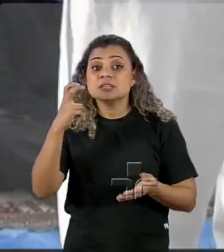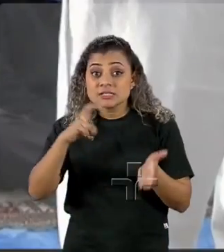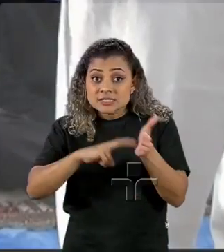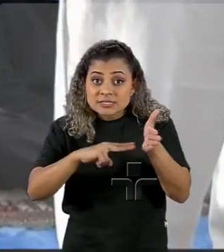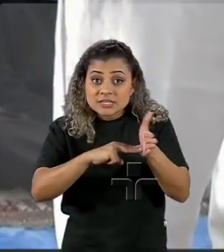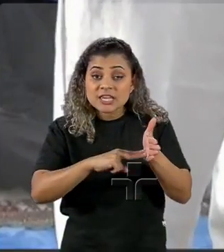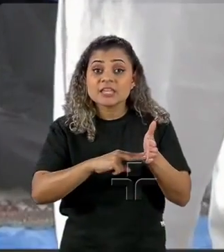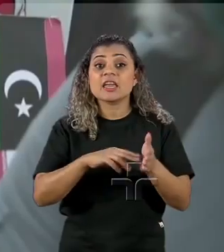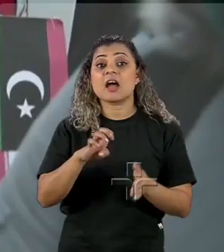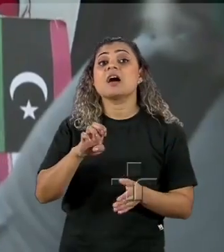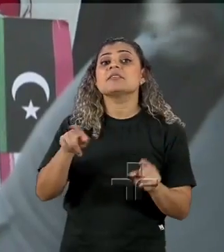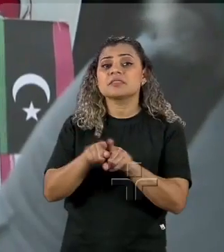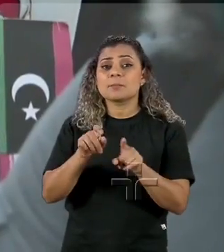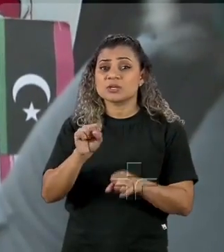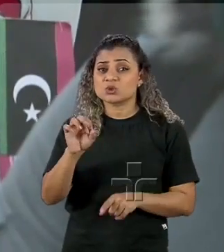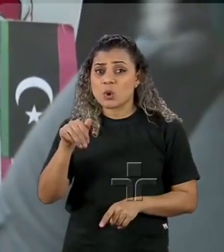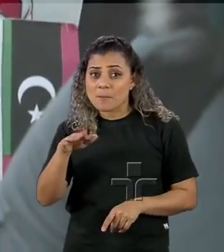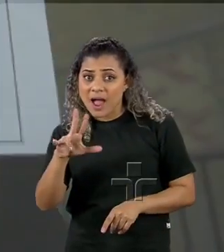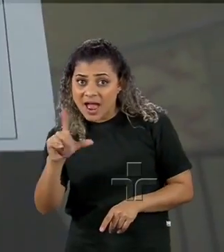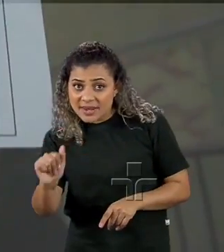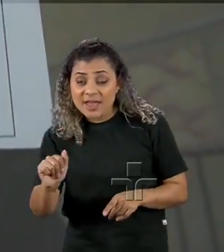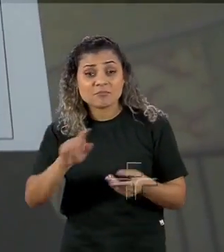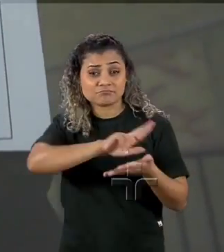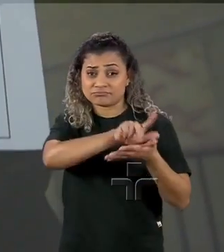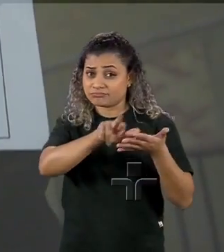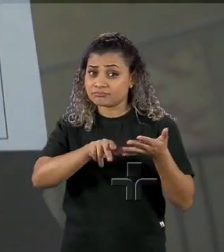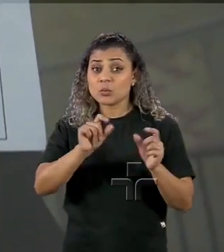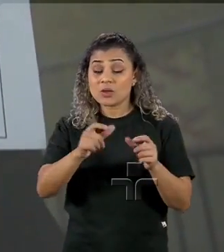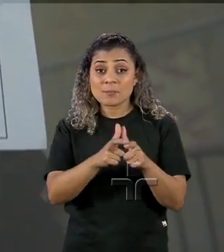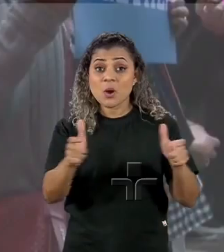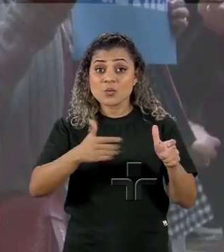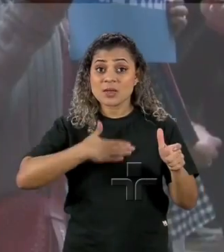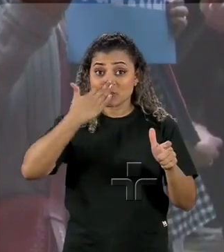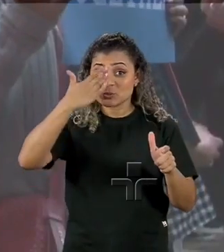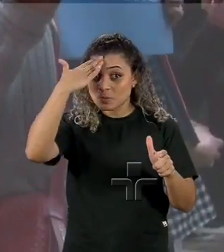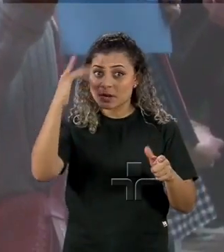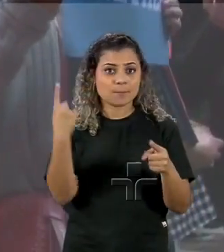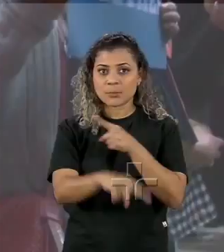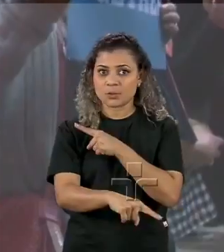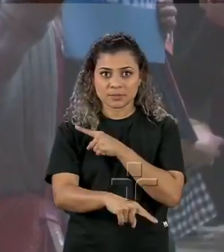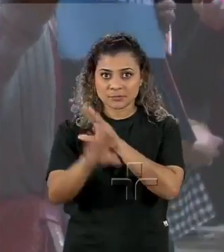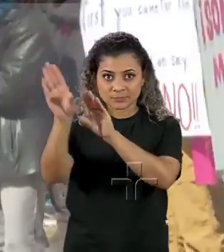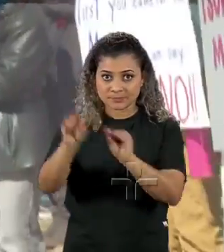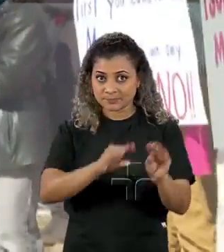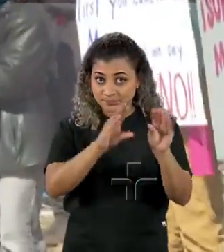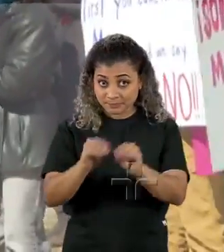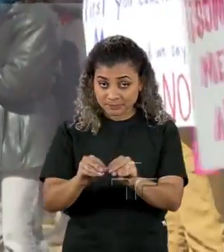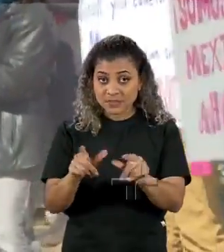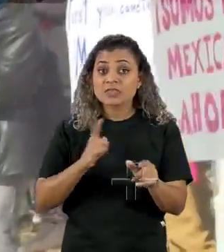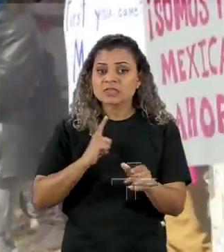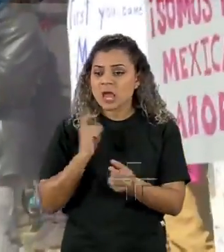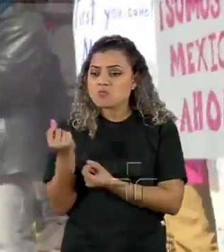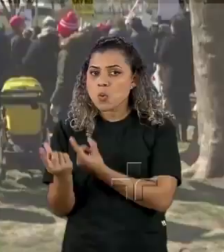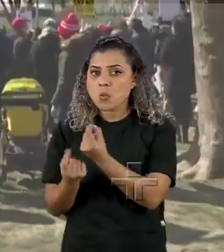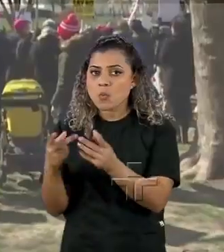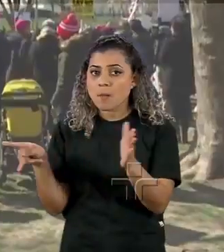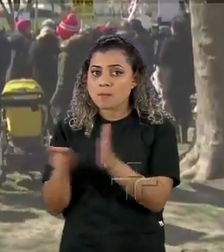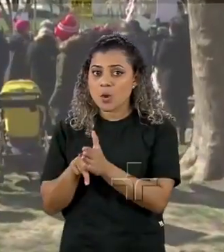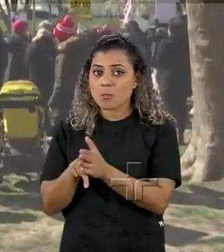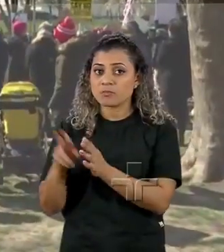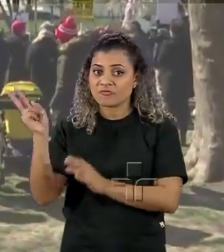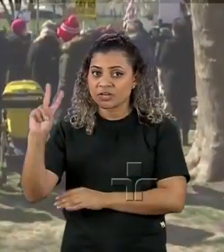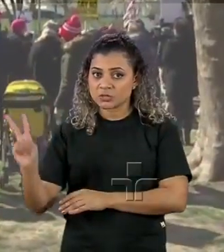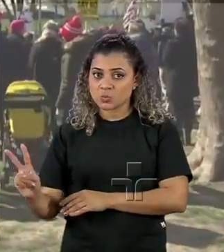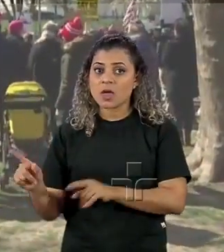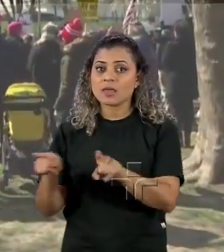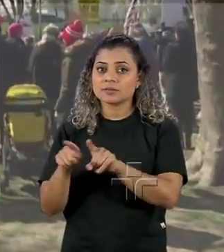Iêmen, Líbia e Somália, países que têm maioria muçulmana. Há também restrições para cidadãos da Venezuela